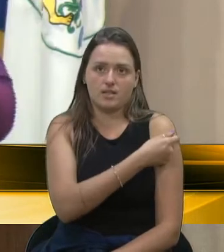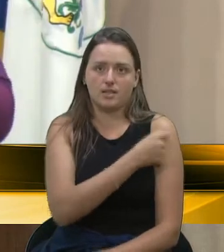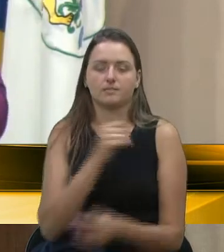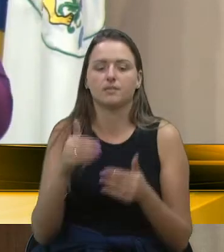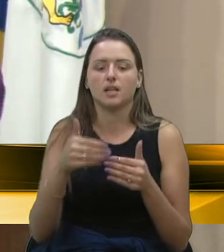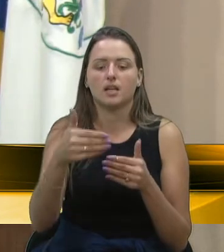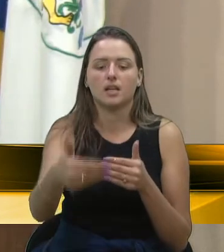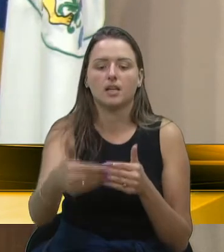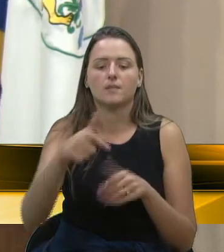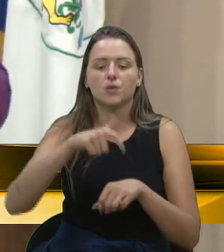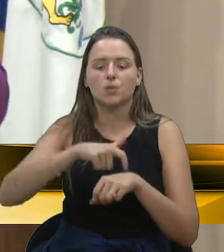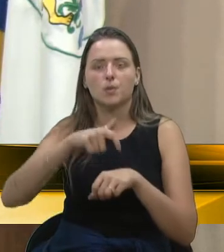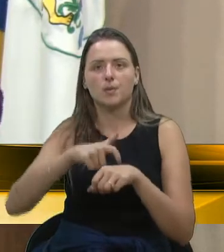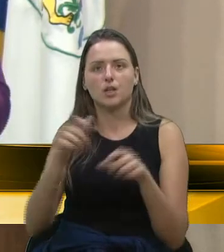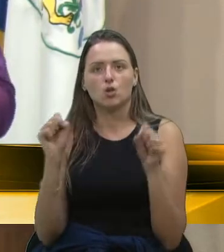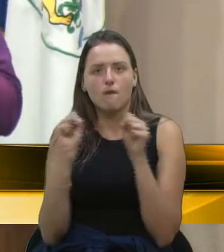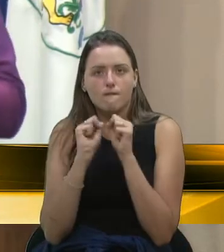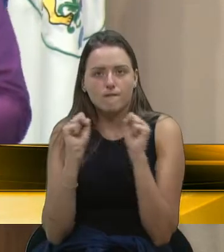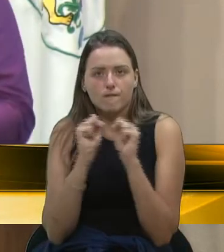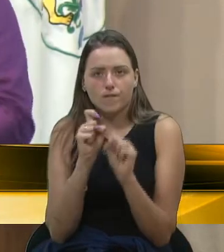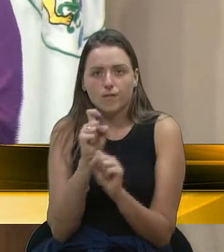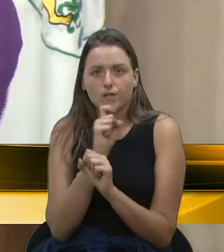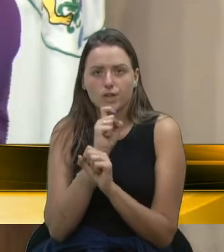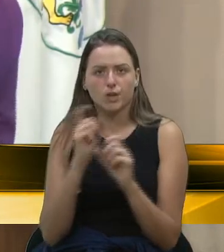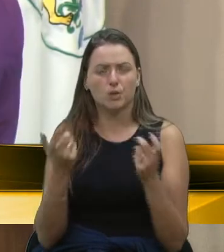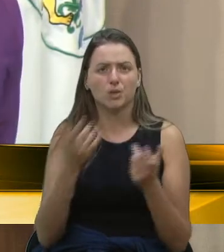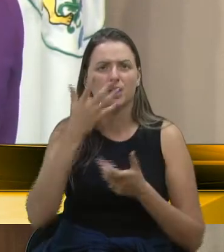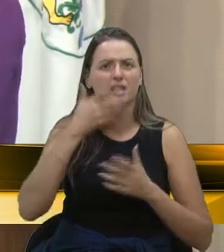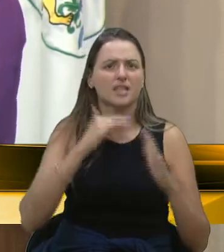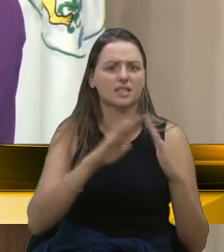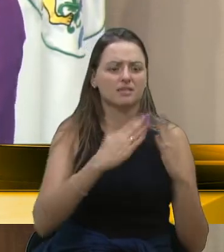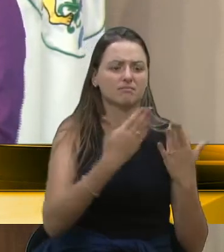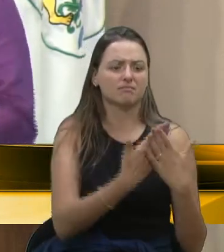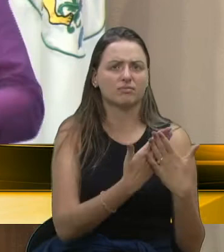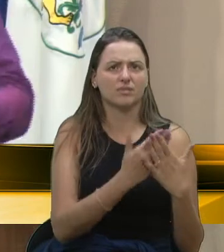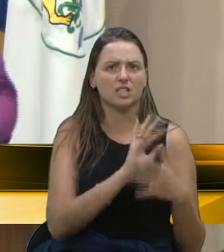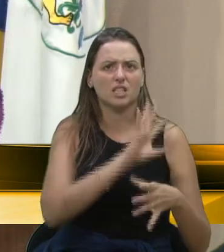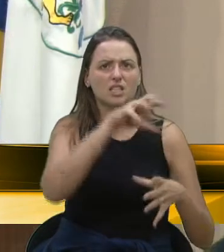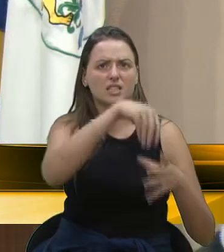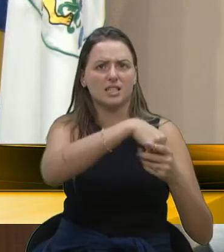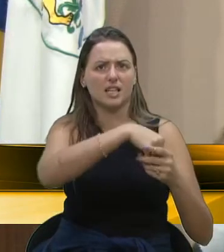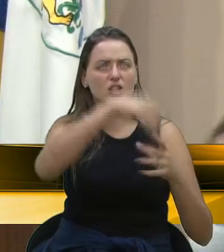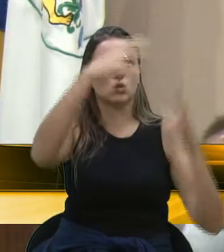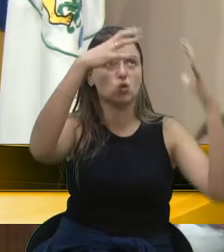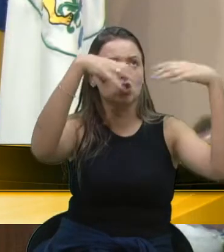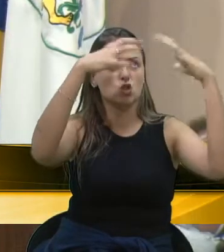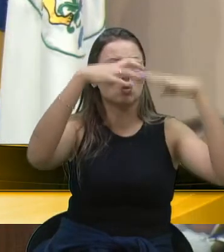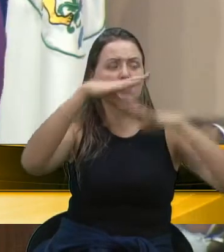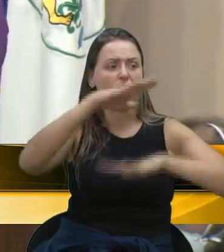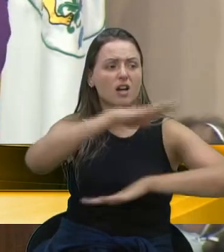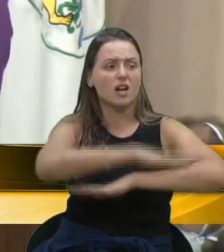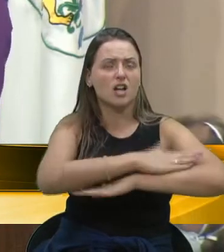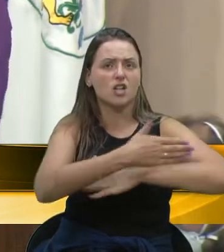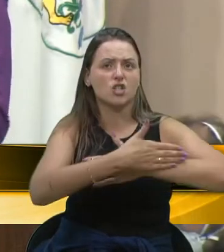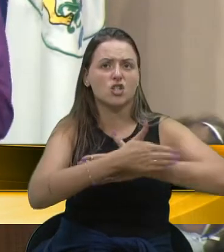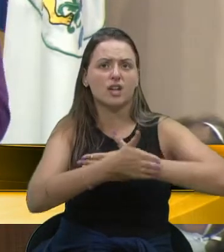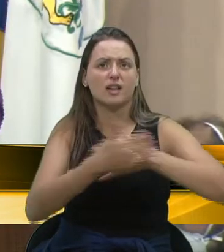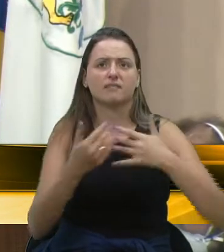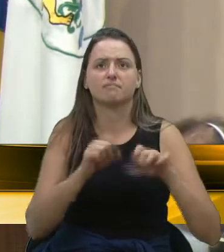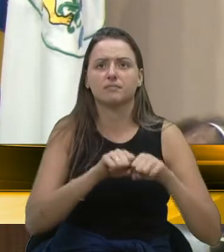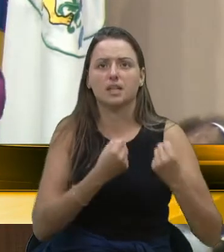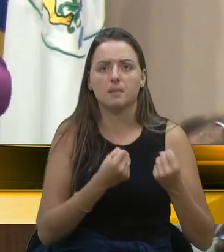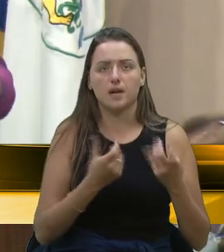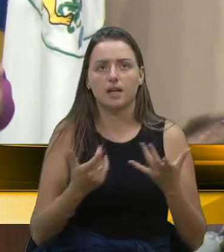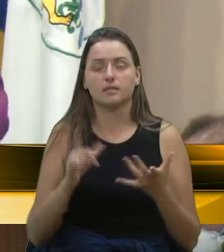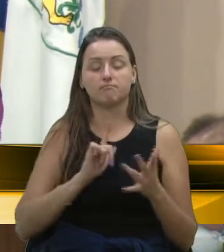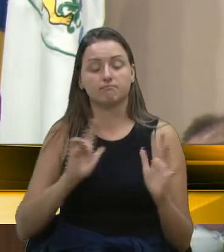entrando na época fria, e as nossas crianças vão estar em escola em que chove dentro, em que a janela está quebrada, e isso sim tem uma relação